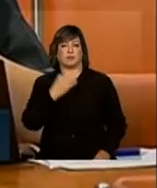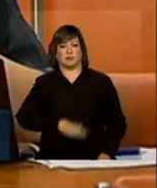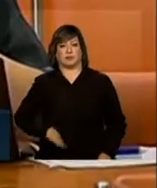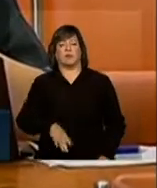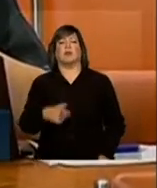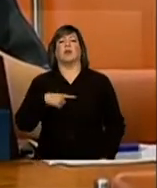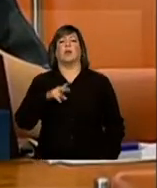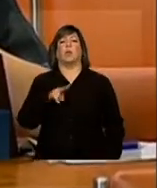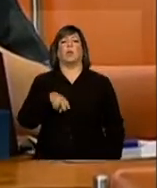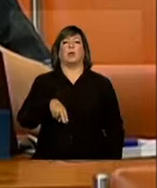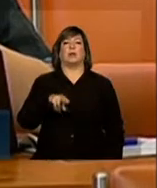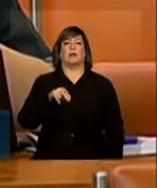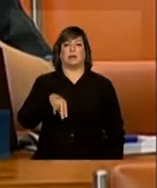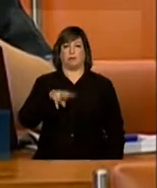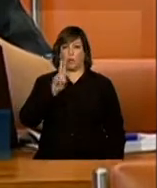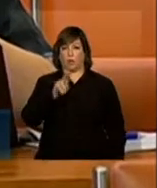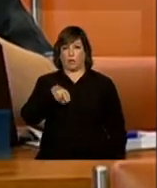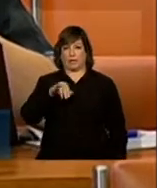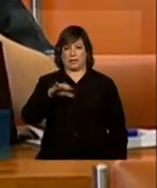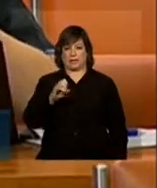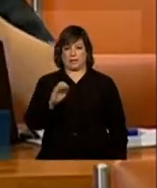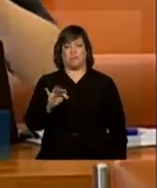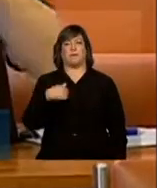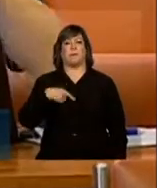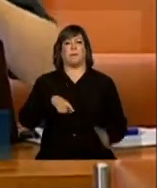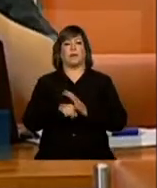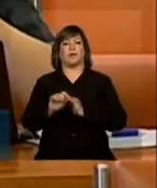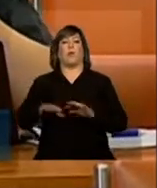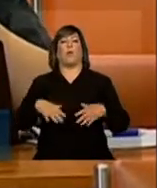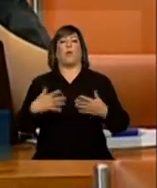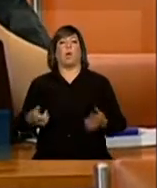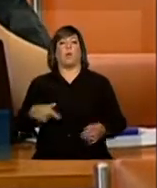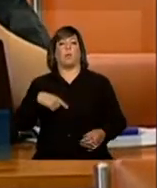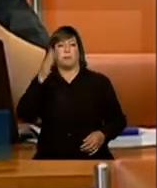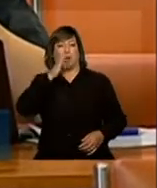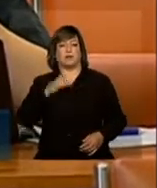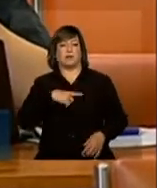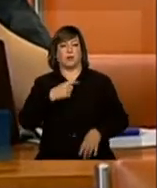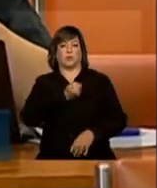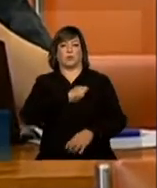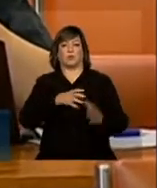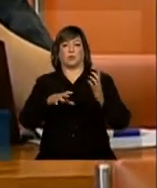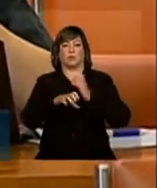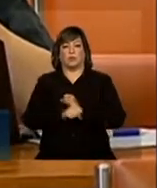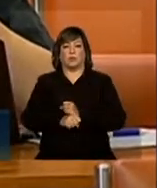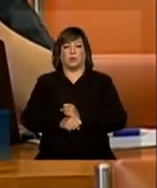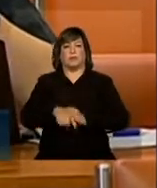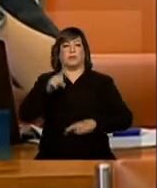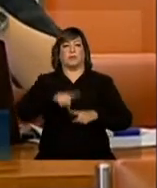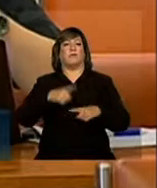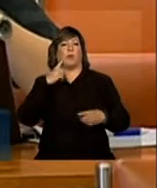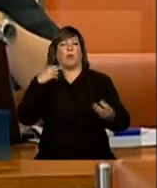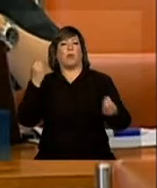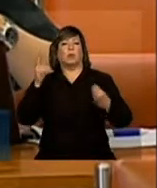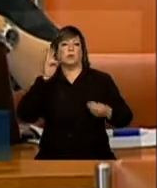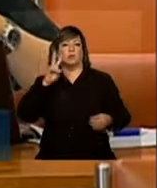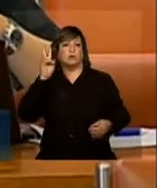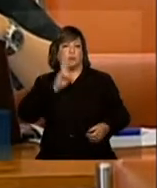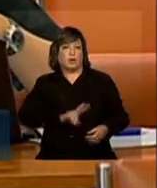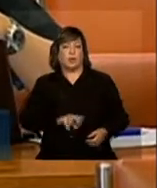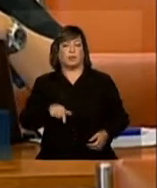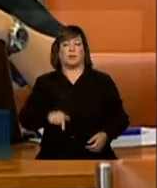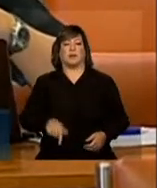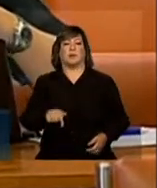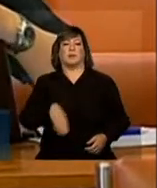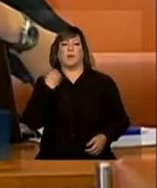tem uma lista de qual a posição que o Brasil está no momento em números absolutos, no caso, no ranking da mortalidade infantil. Você tem como passar isso